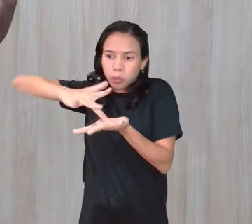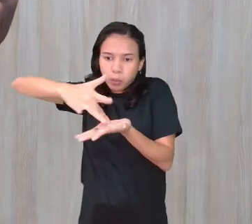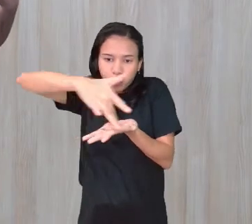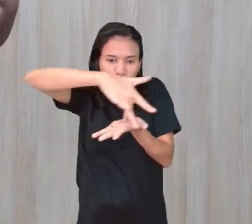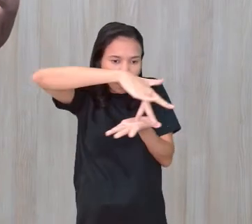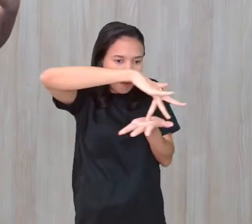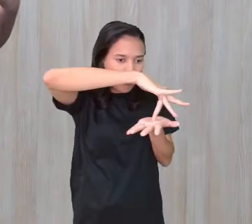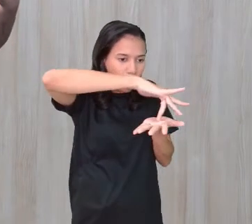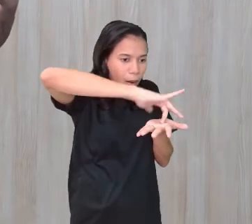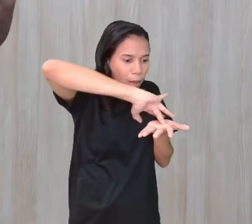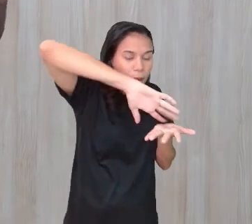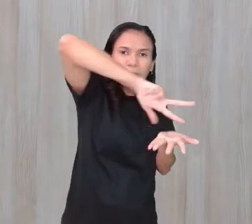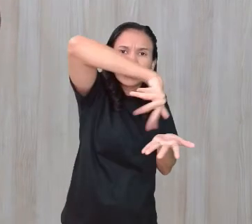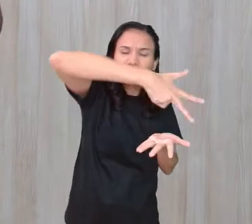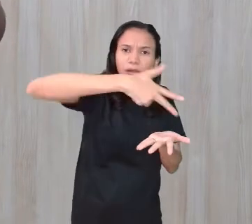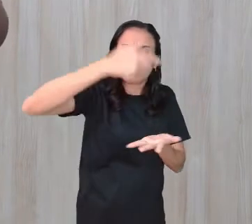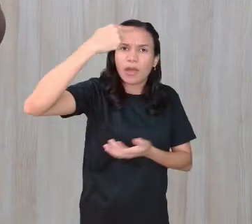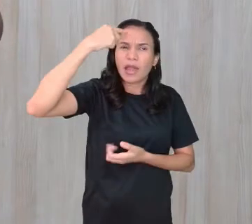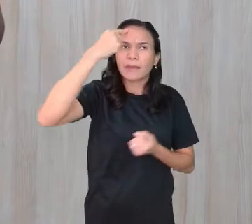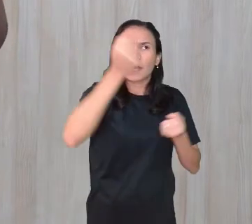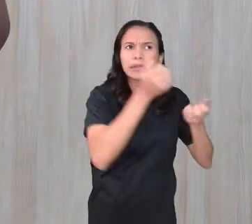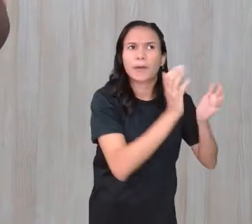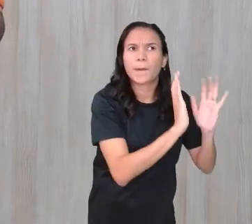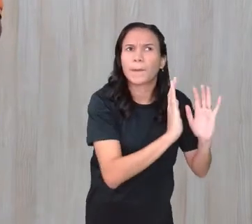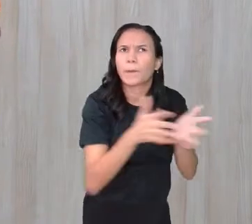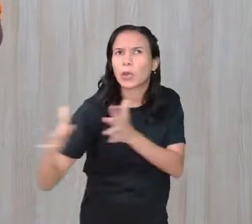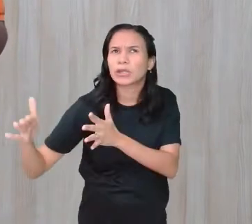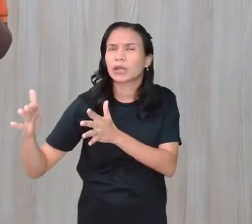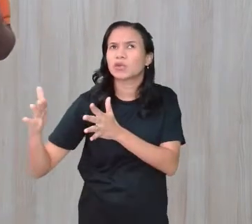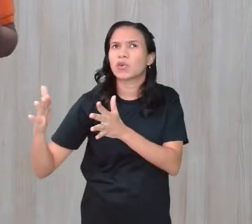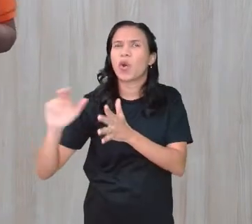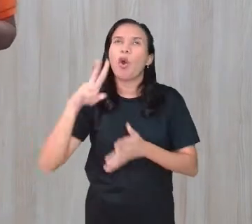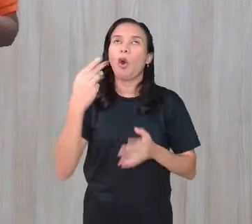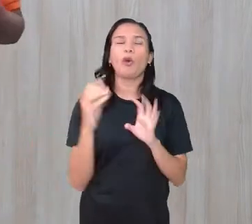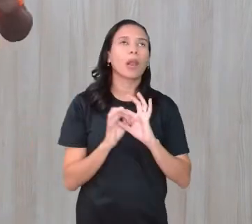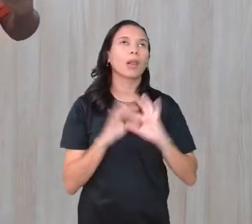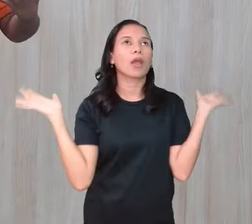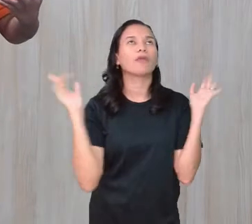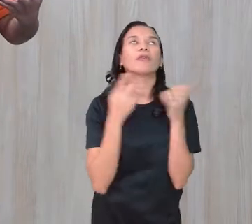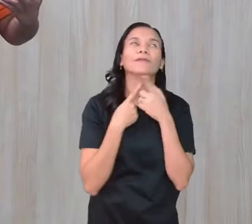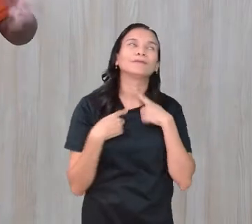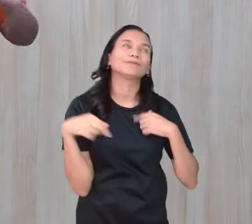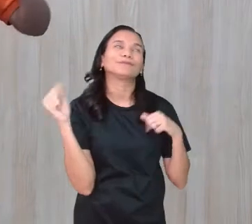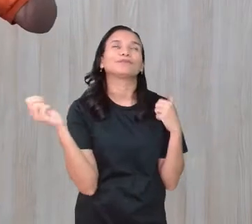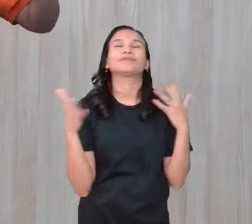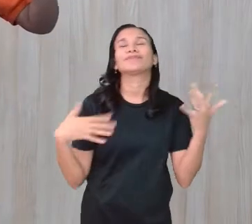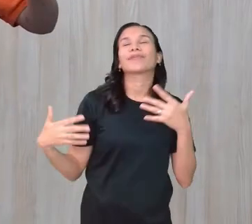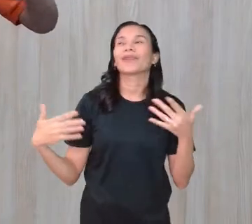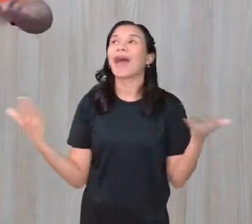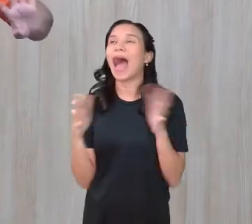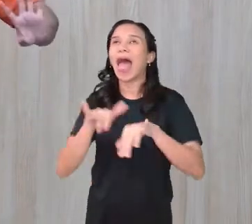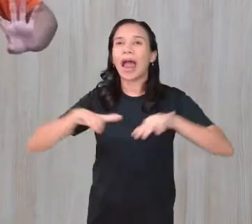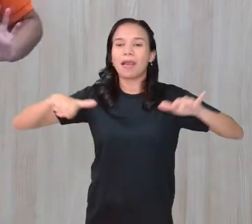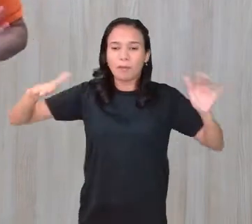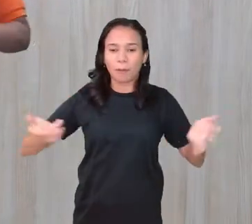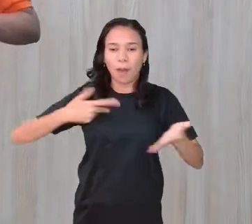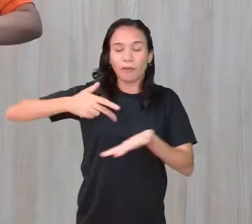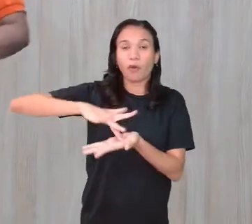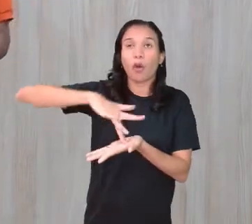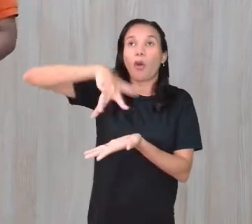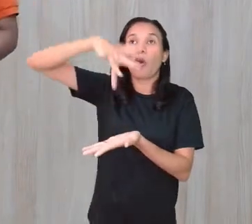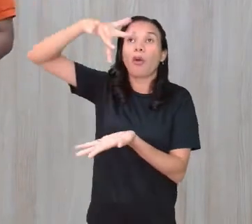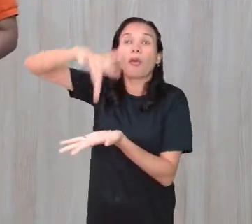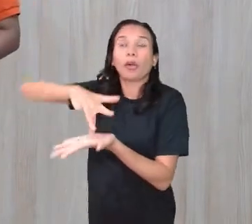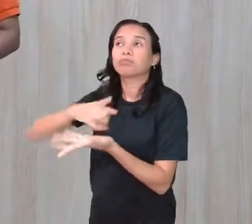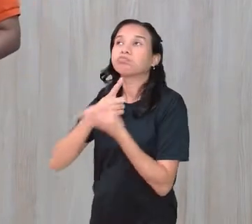uma coreografia, será que ele elabora aquilo de forma aleatória, assim, a seu bel prazer? Ah, eu estou no palco, eu vou fazer a pirueta que eu quiser